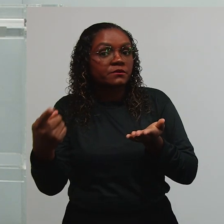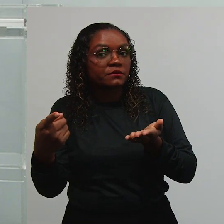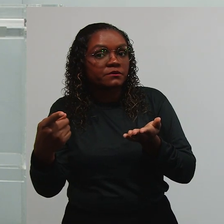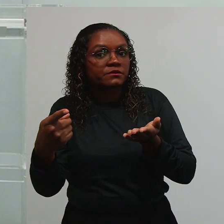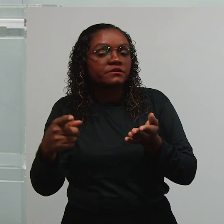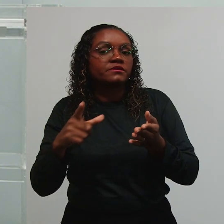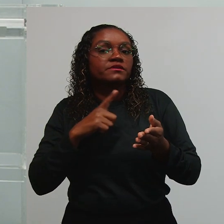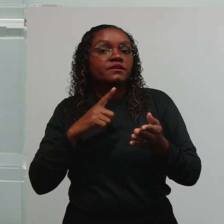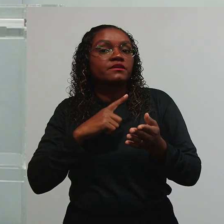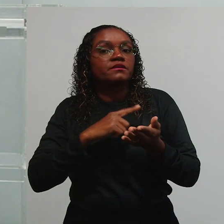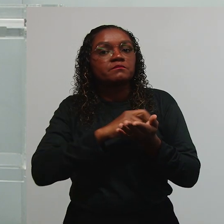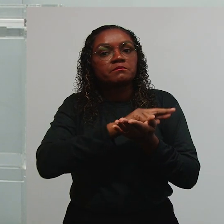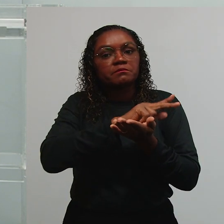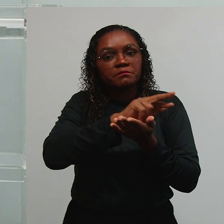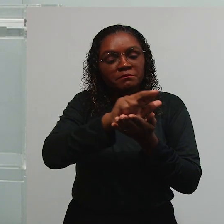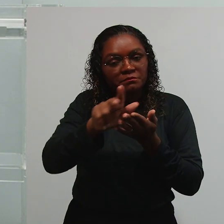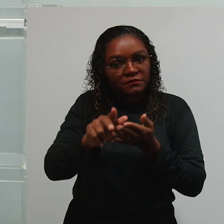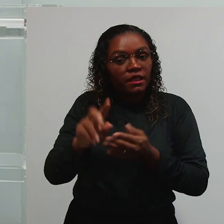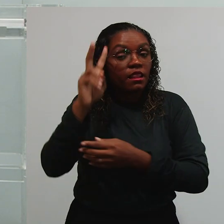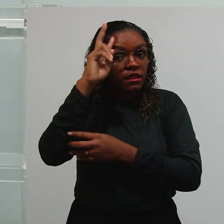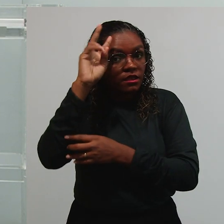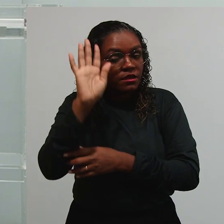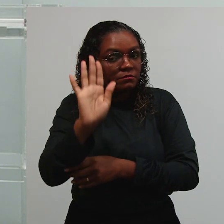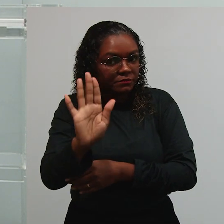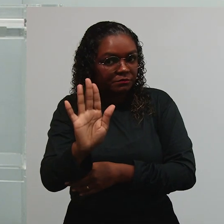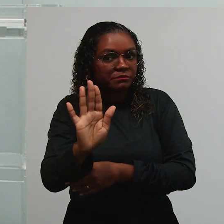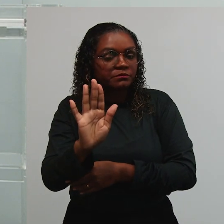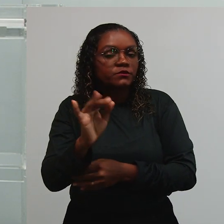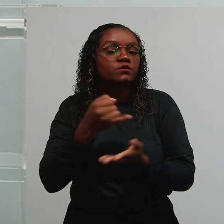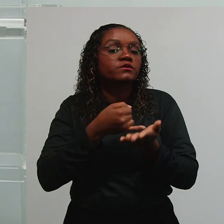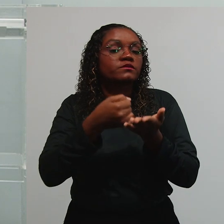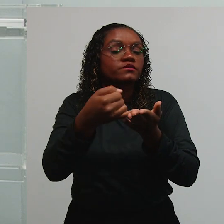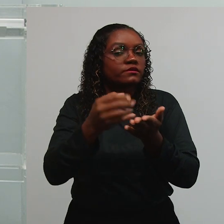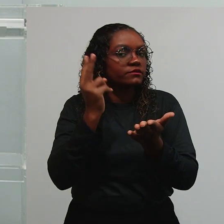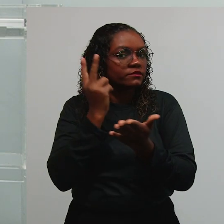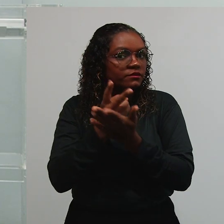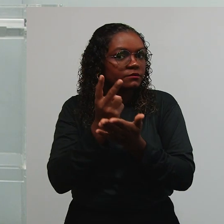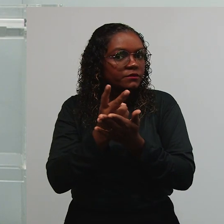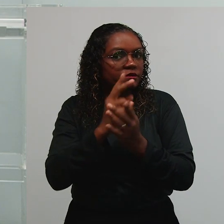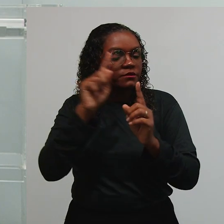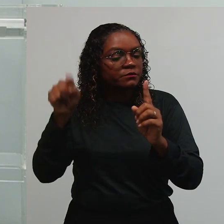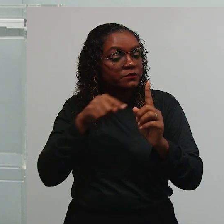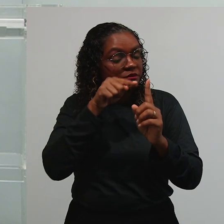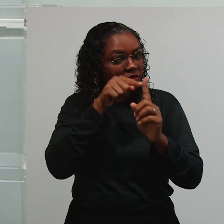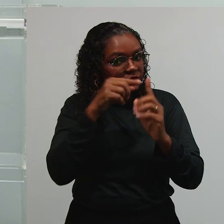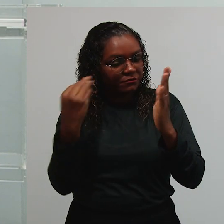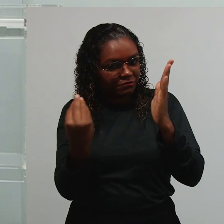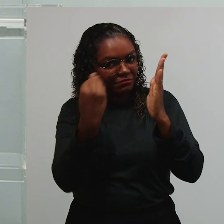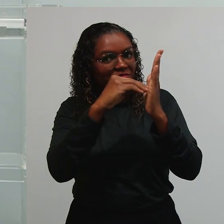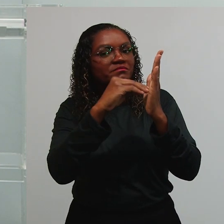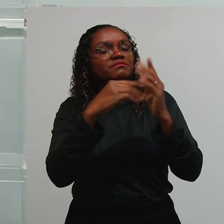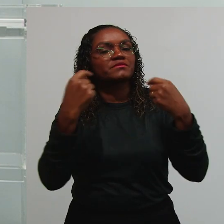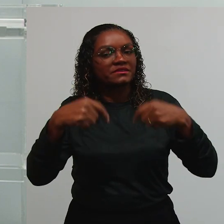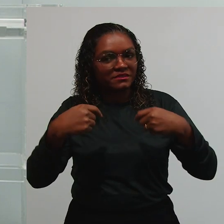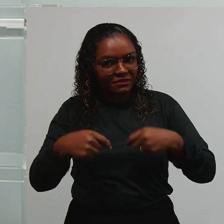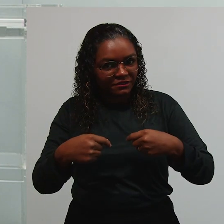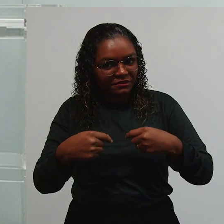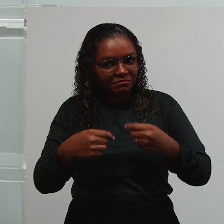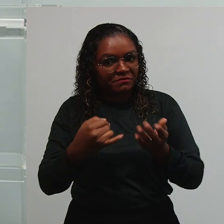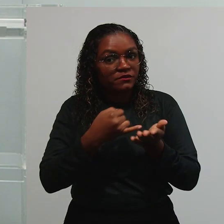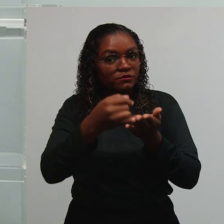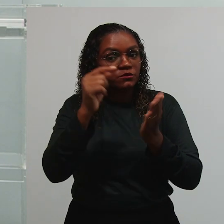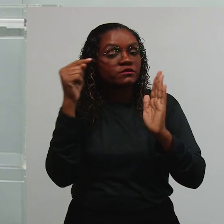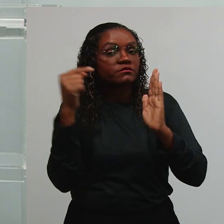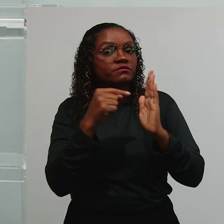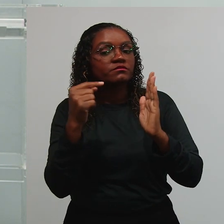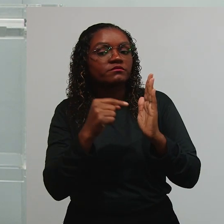a fundamentação teórica, né? Lembrando que na introdução você sempre destaca os objetivos do seu texto, né? Na